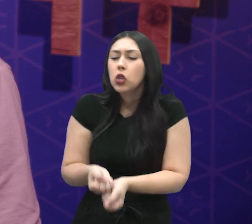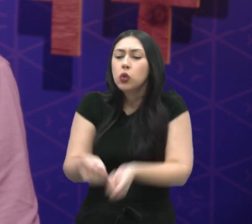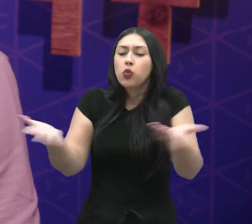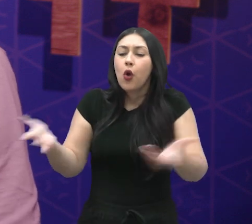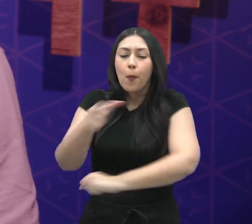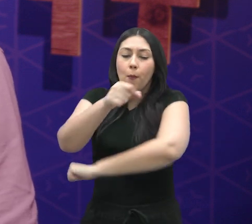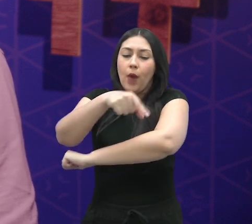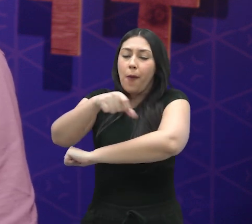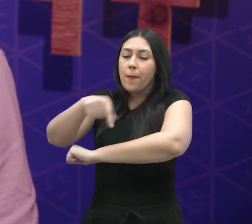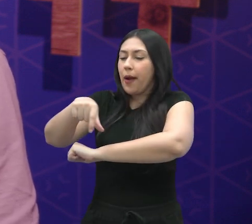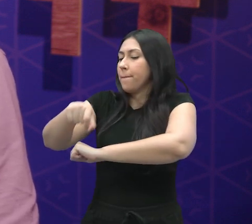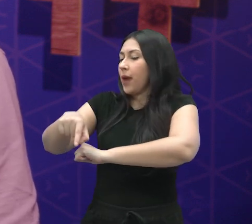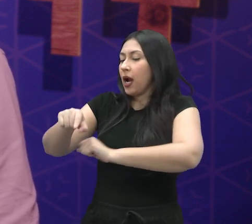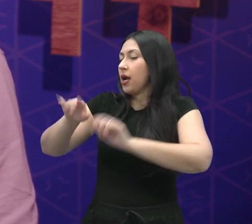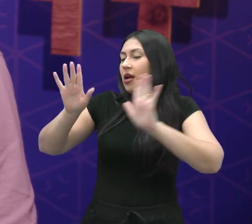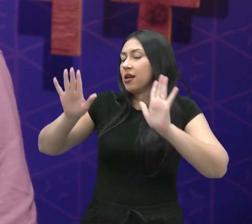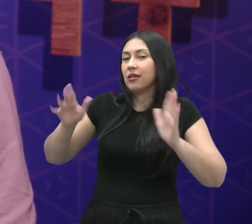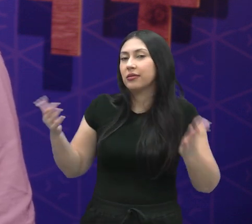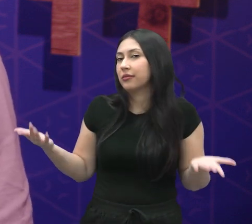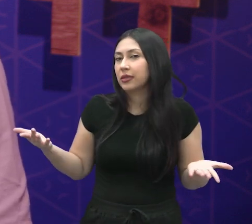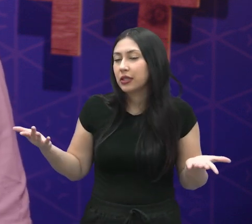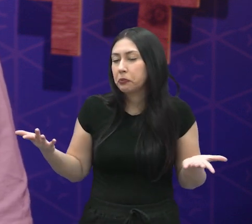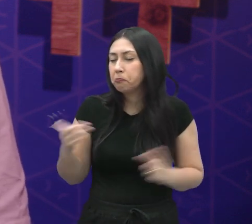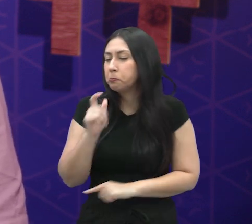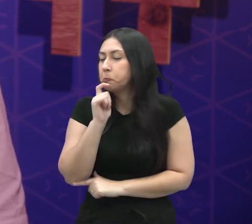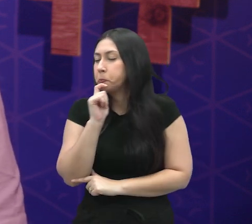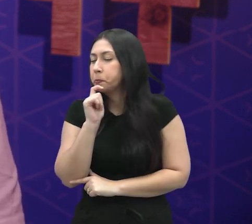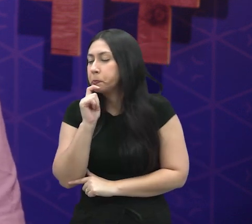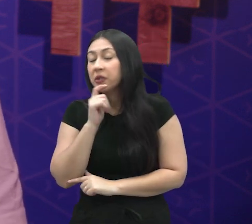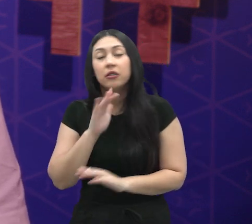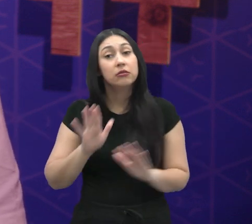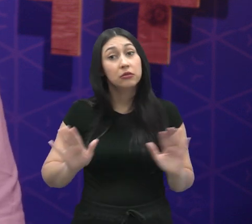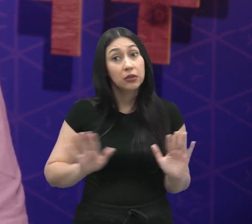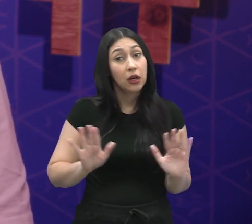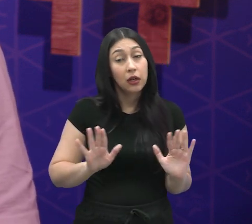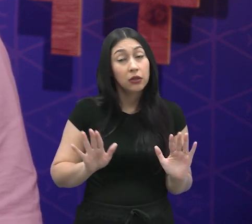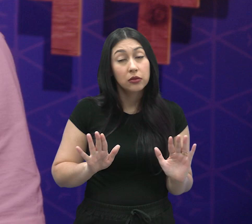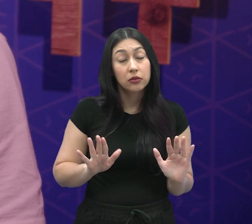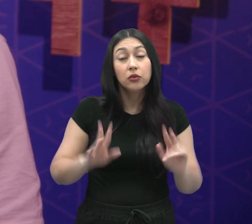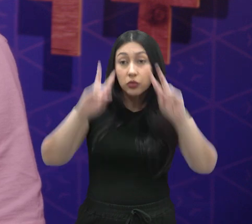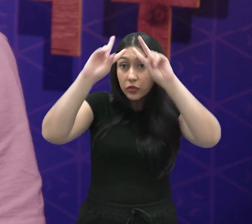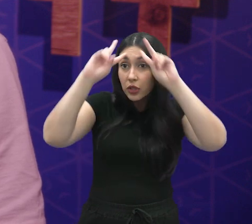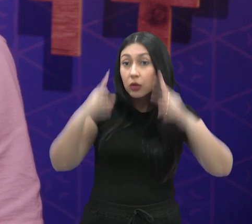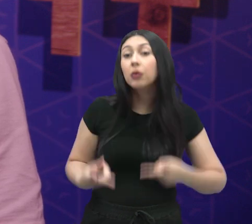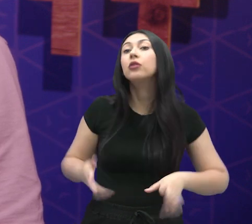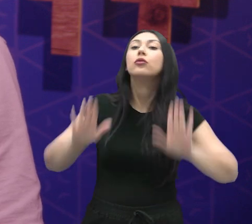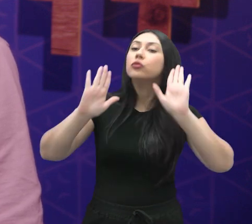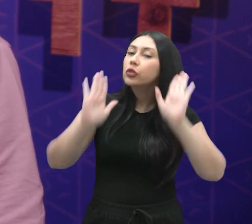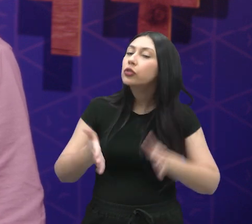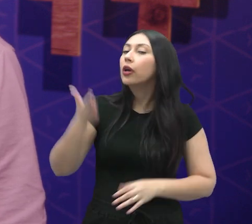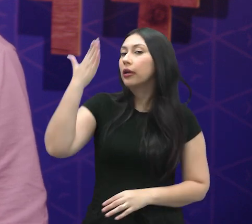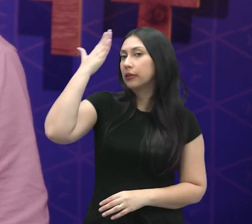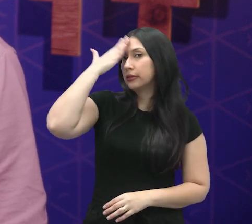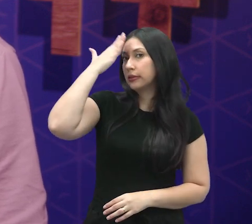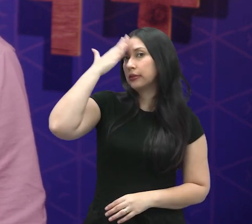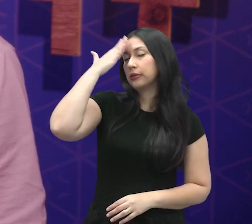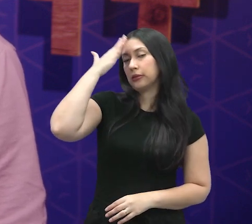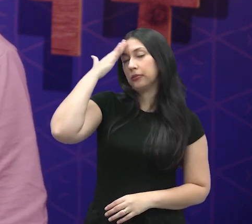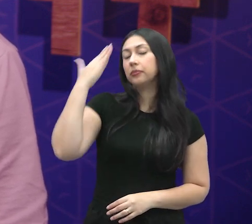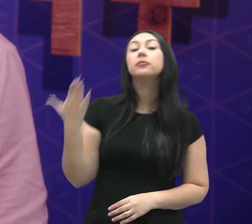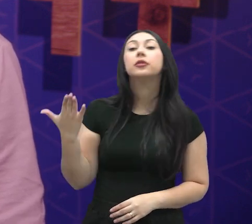isso aqui e plantar, será que dá alguma coisa? O ser humano ele já sabia